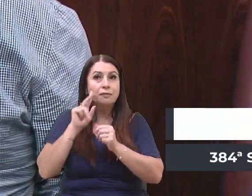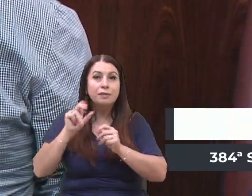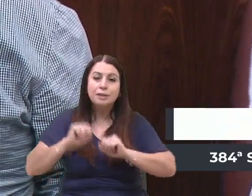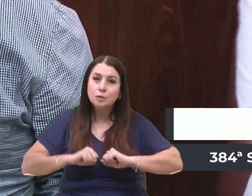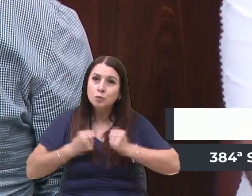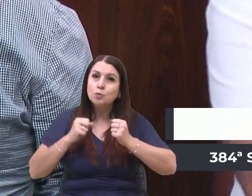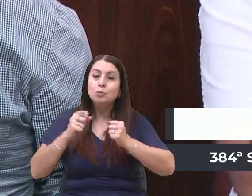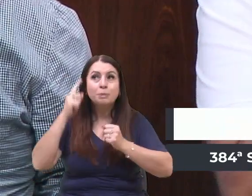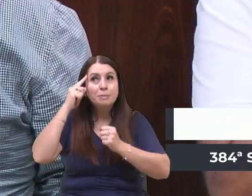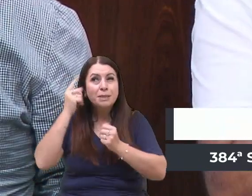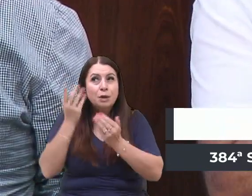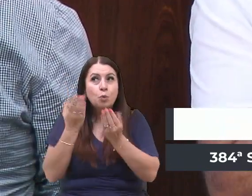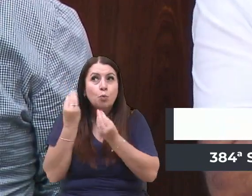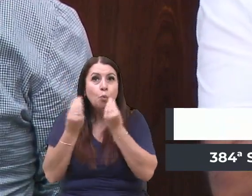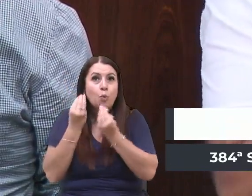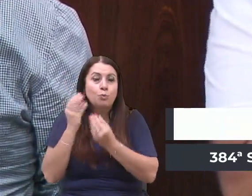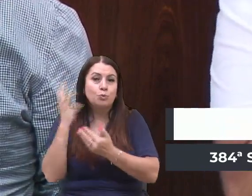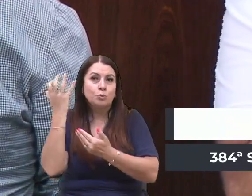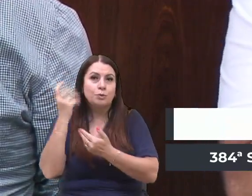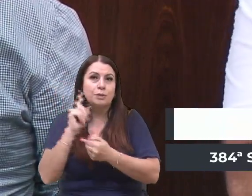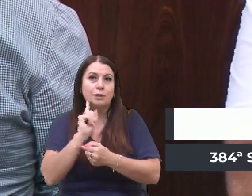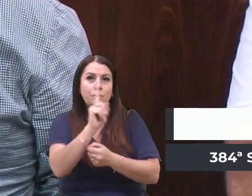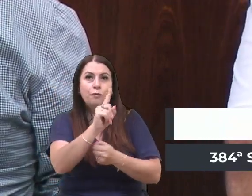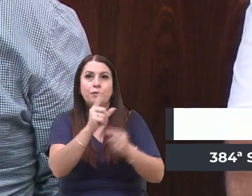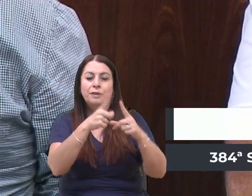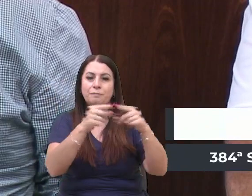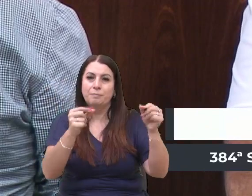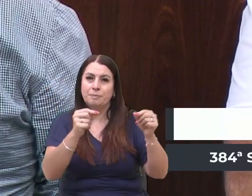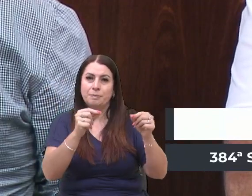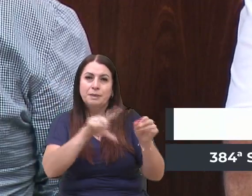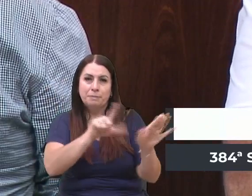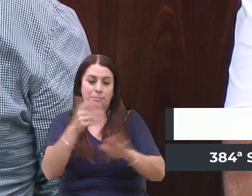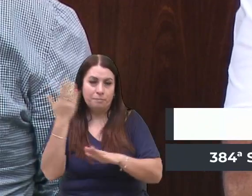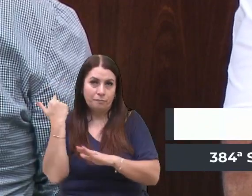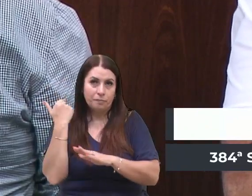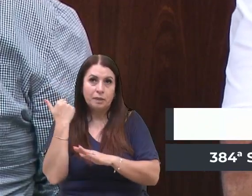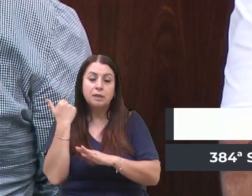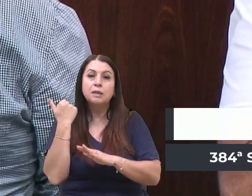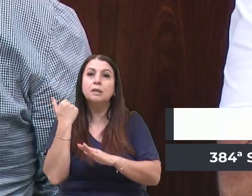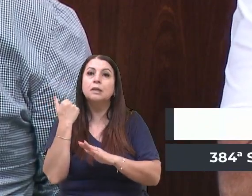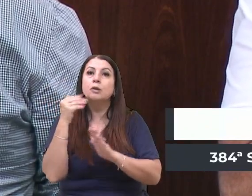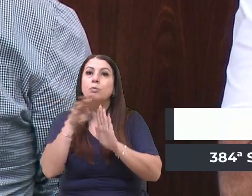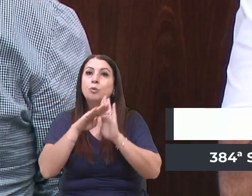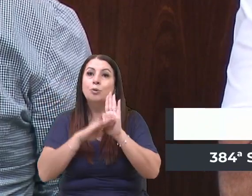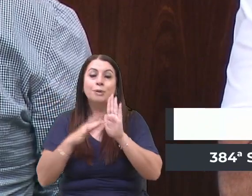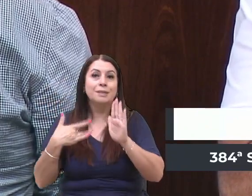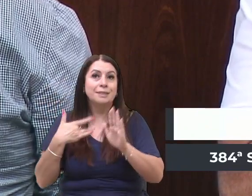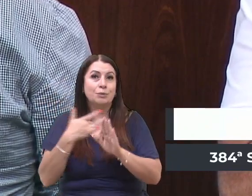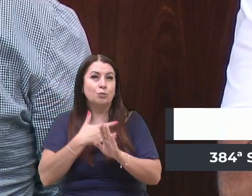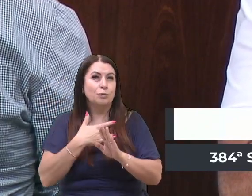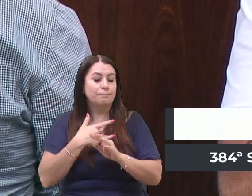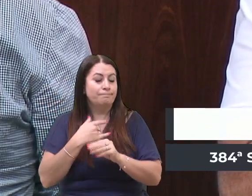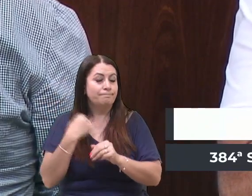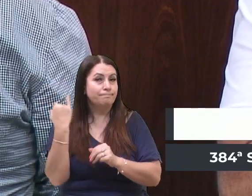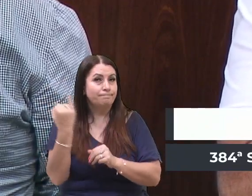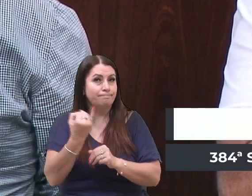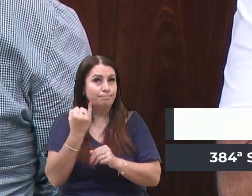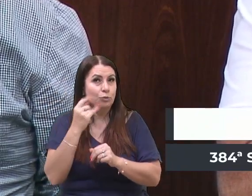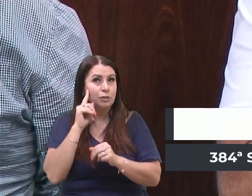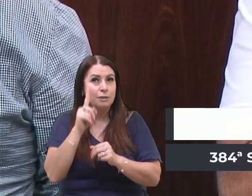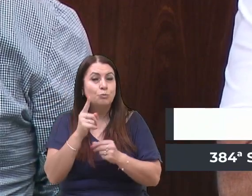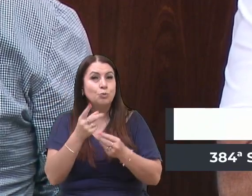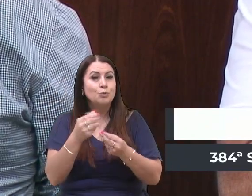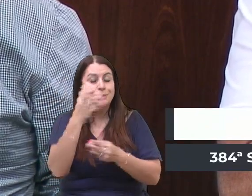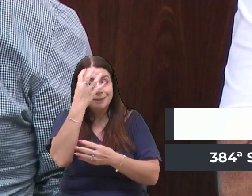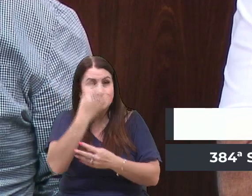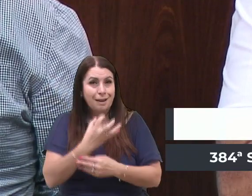soluções. Eu estive em Brasília semana passada, vereador, e o problema da saúde é tão crônico, e talvez esteja,